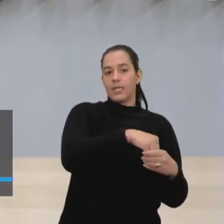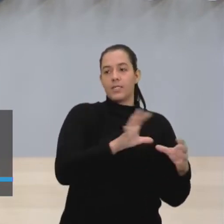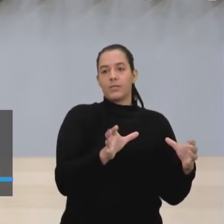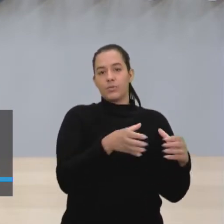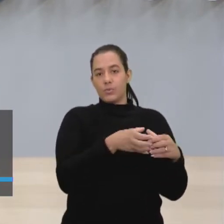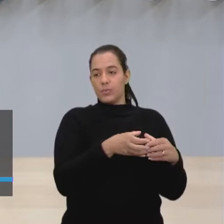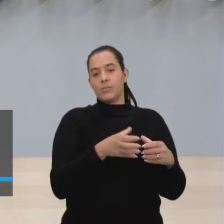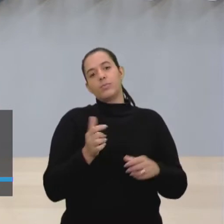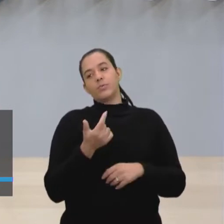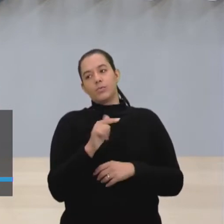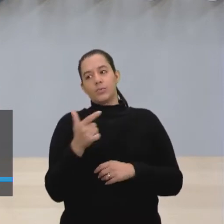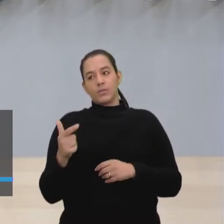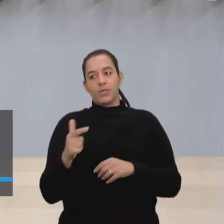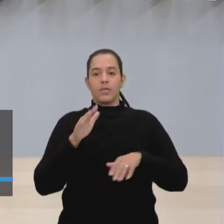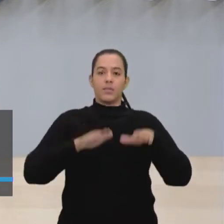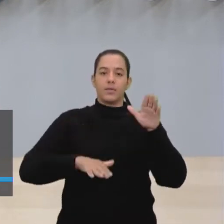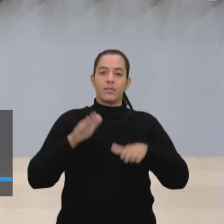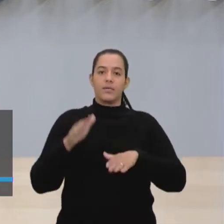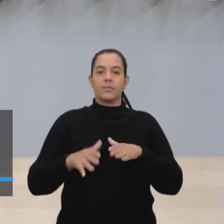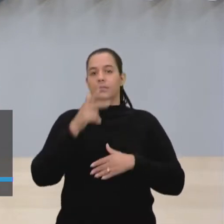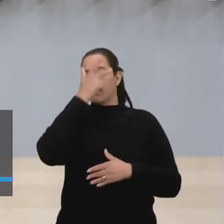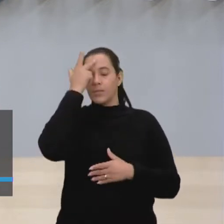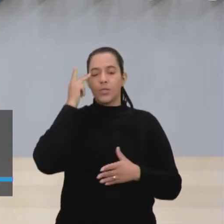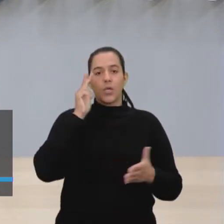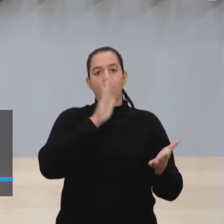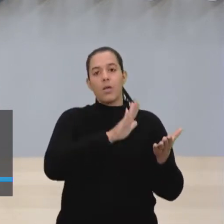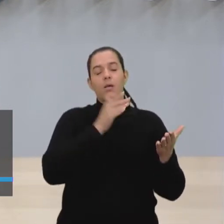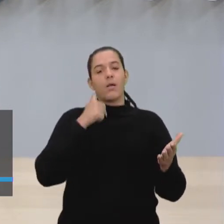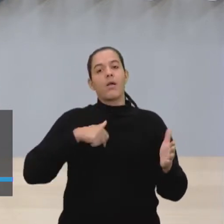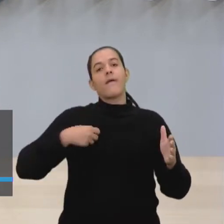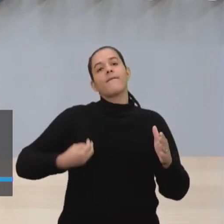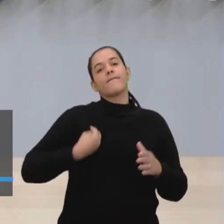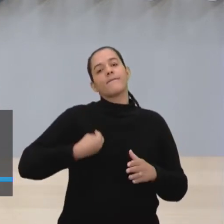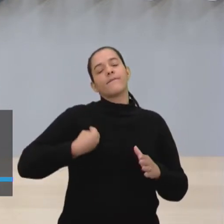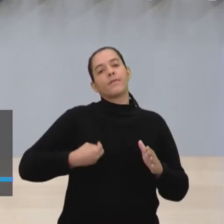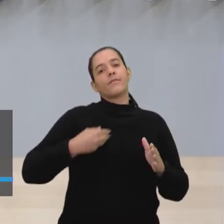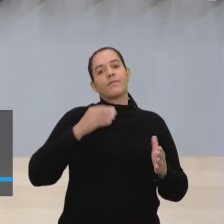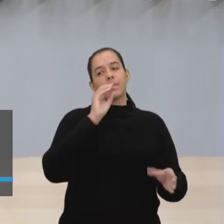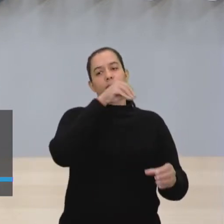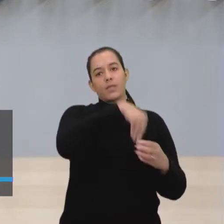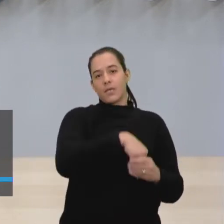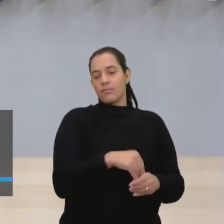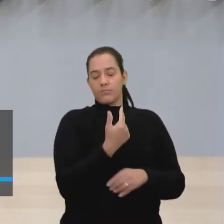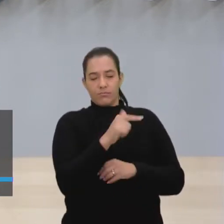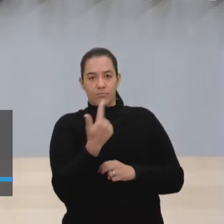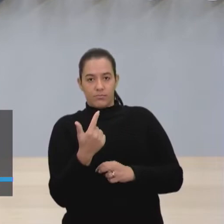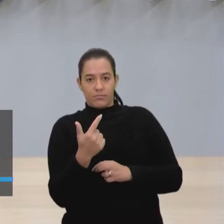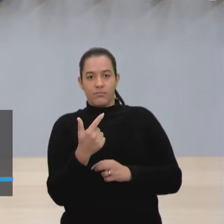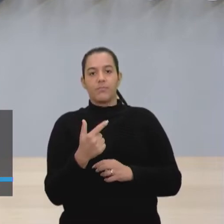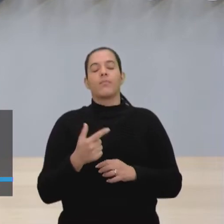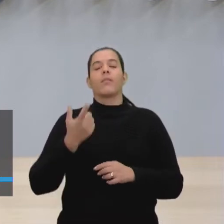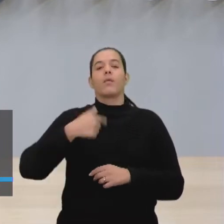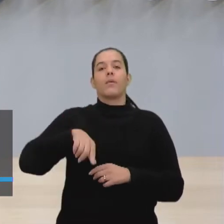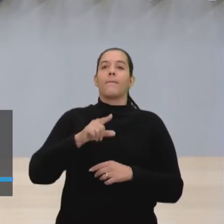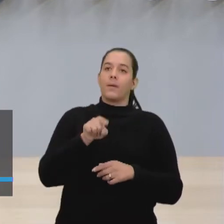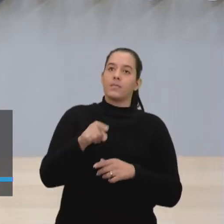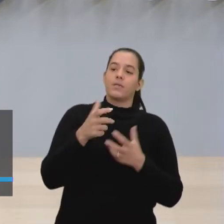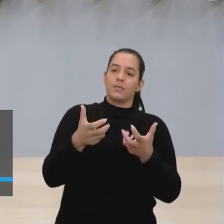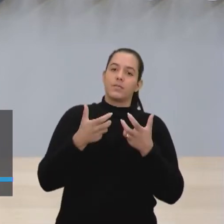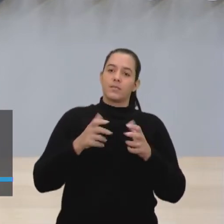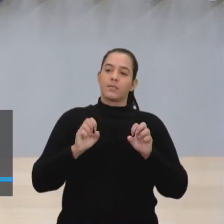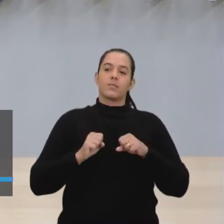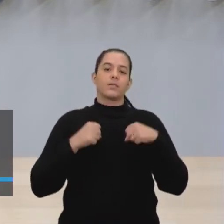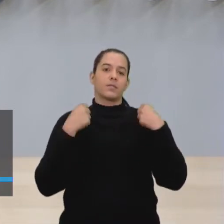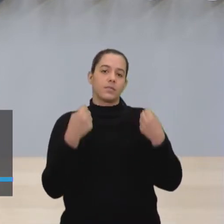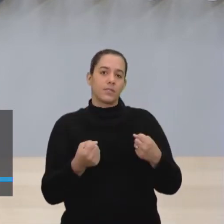comunidade, de repente são pessoas que não moram ali, né? Mas que se propuseram a